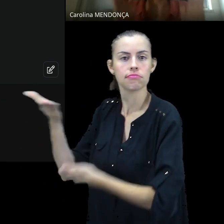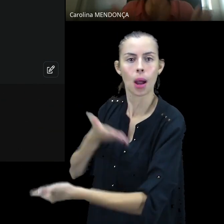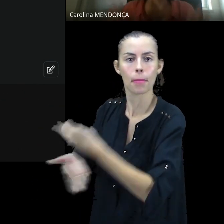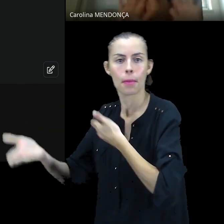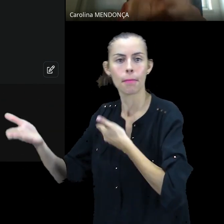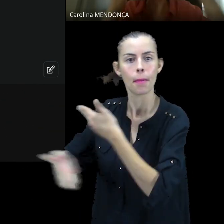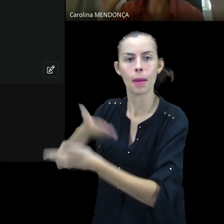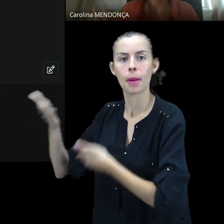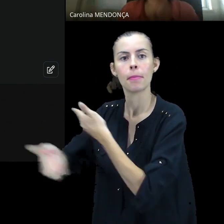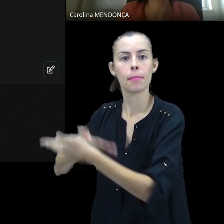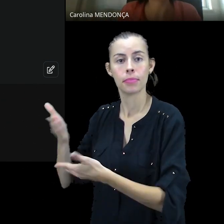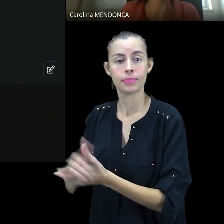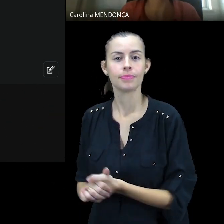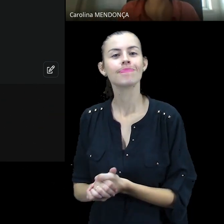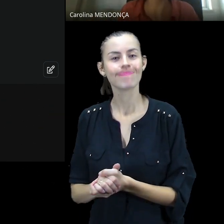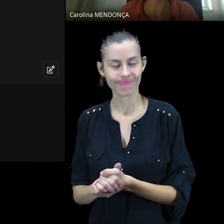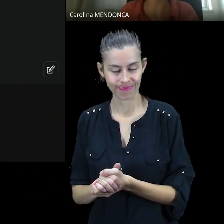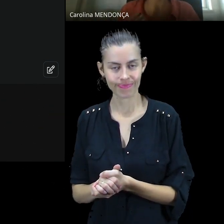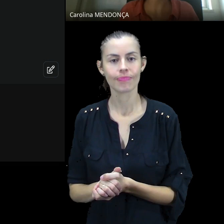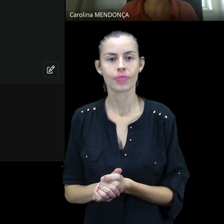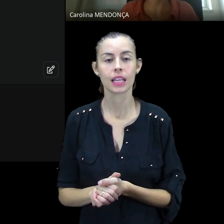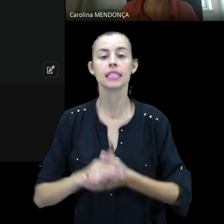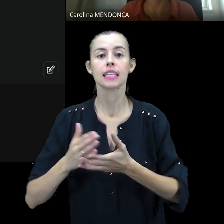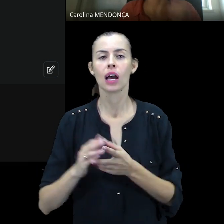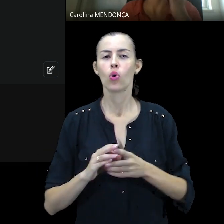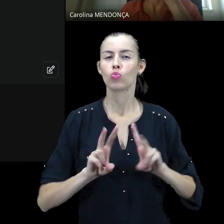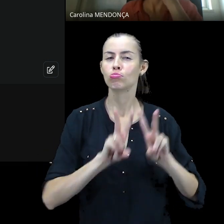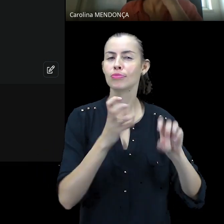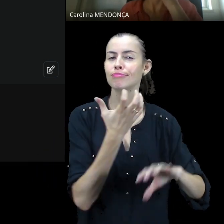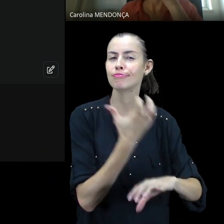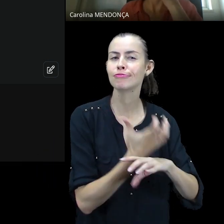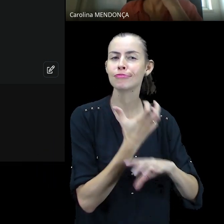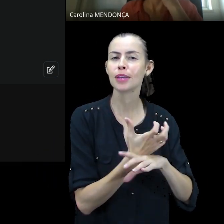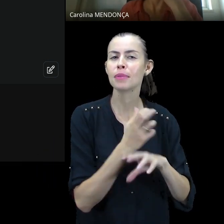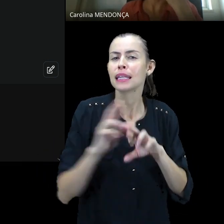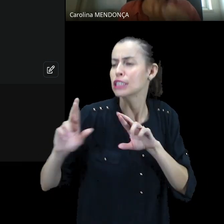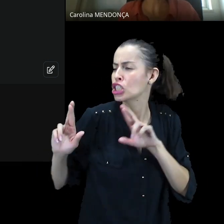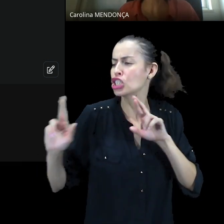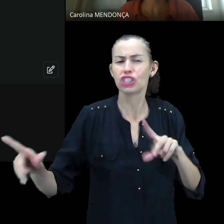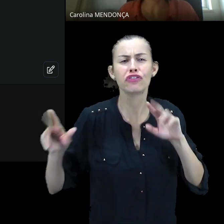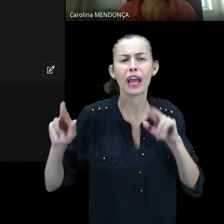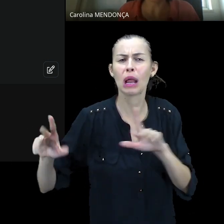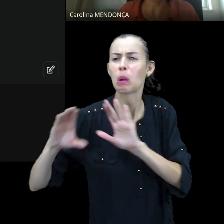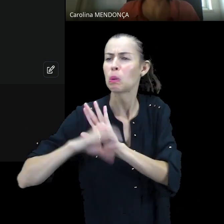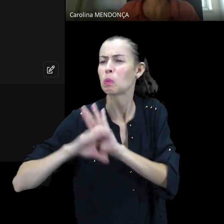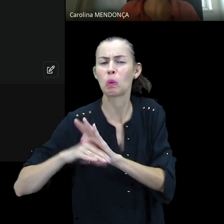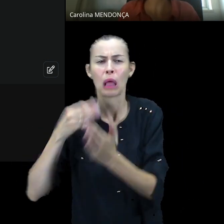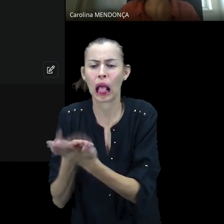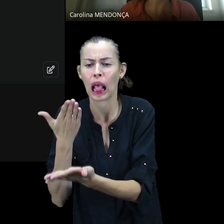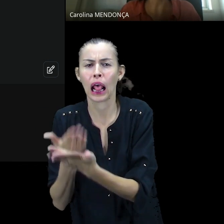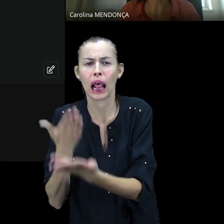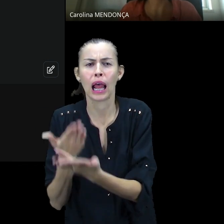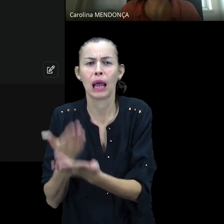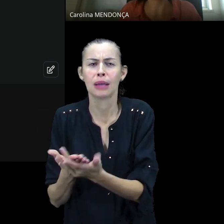sabe? 40 alunos dentro de uma sala assistindo uma aula, discutindo um texto. Ele é um componente que dá mais trabalho, ele é um